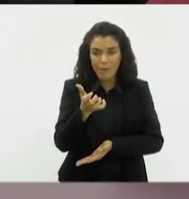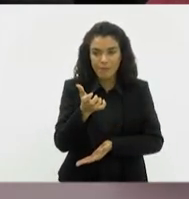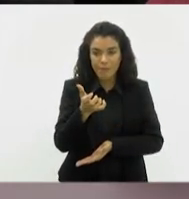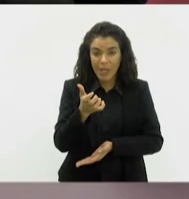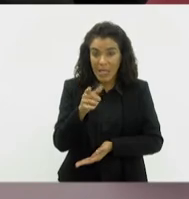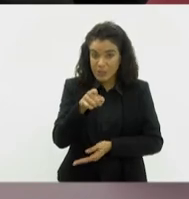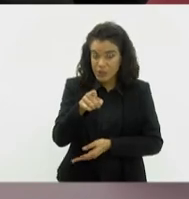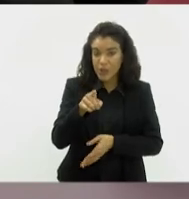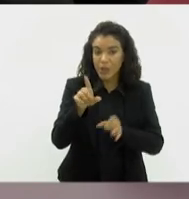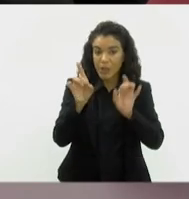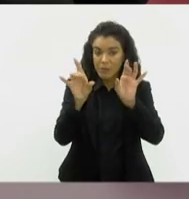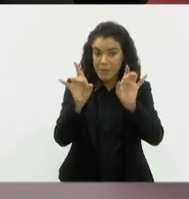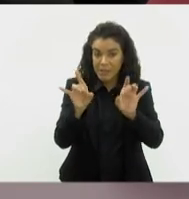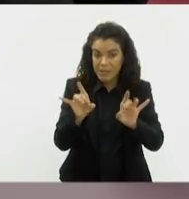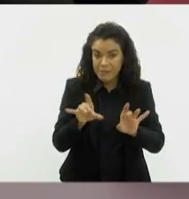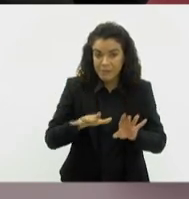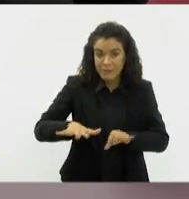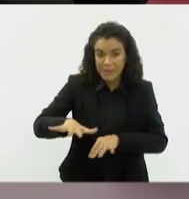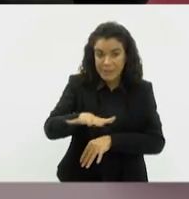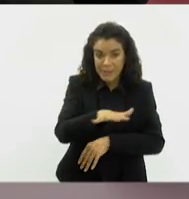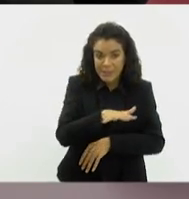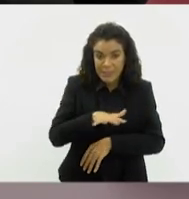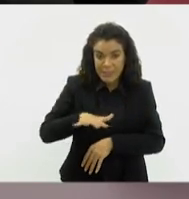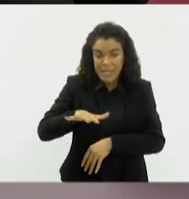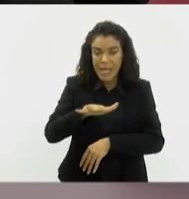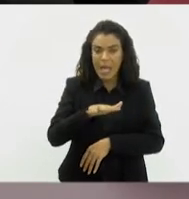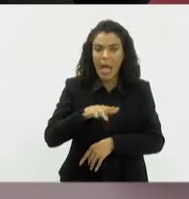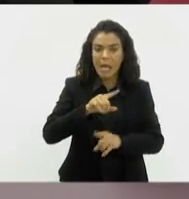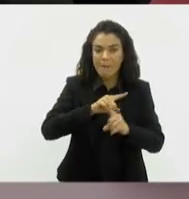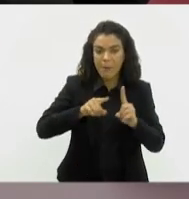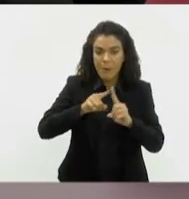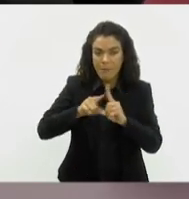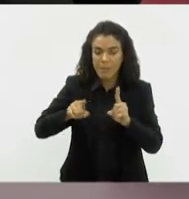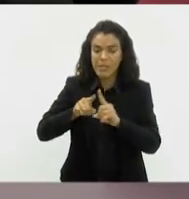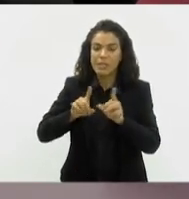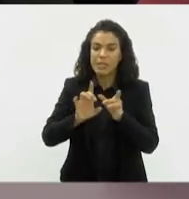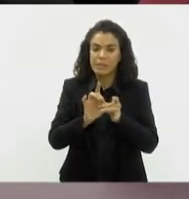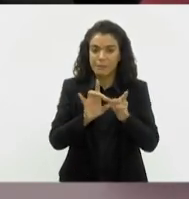senhora é uma especialista em áreas restritivas de liberdade,